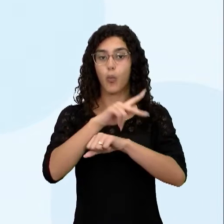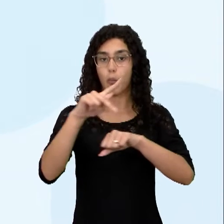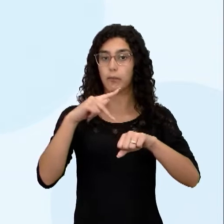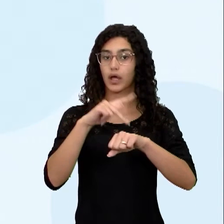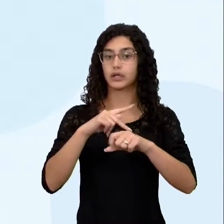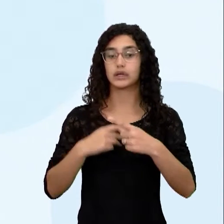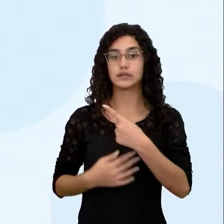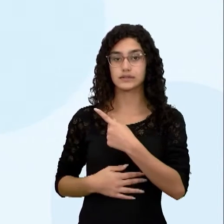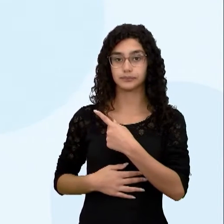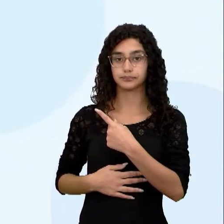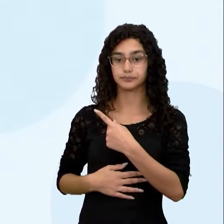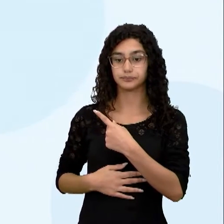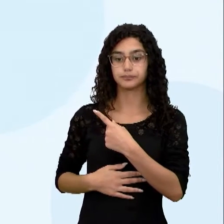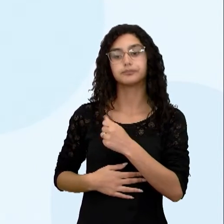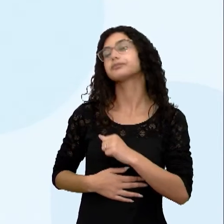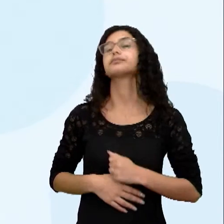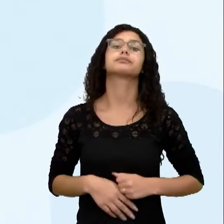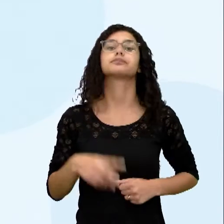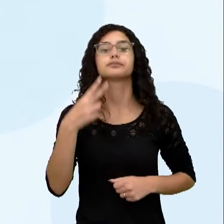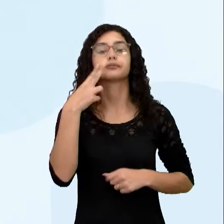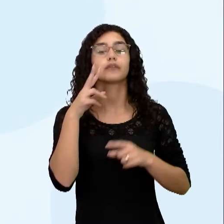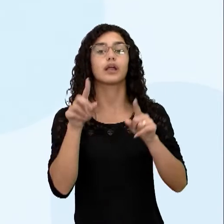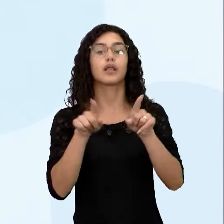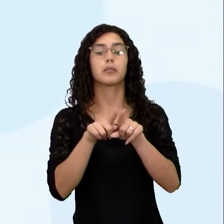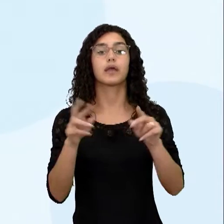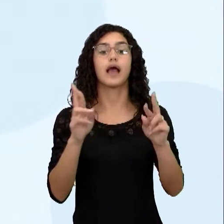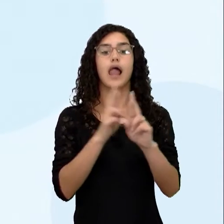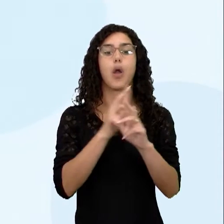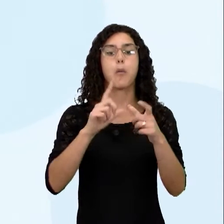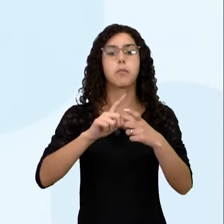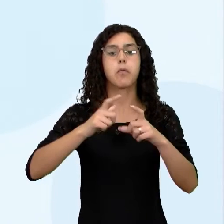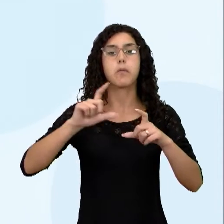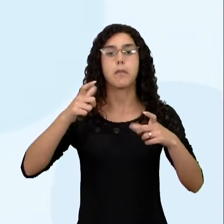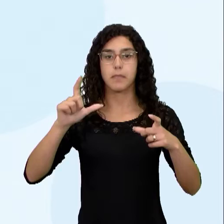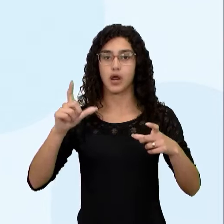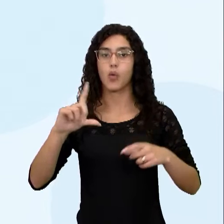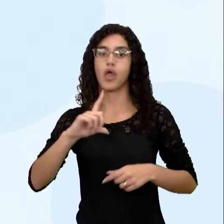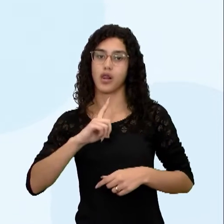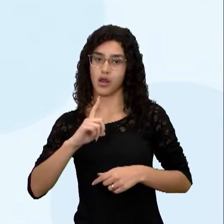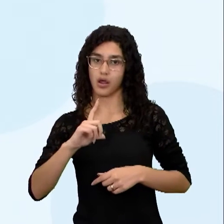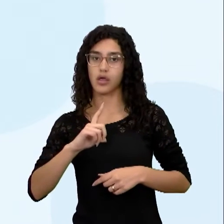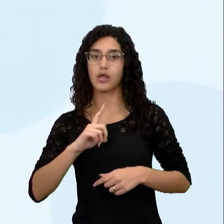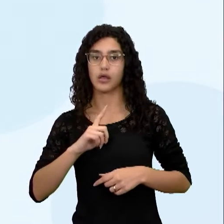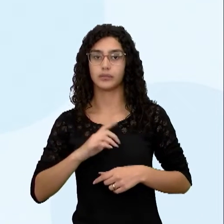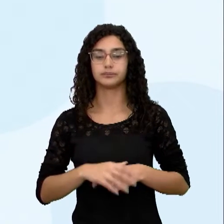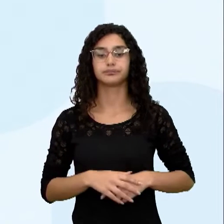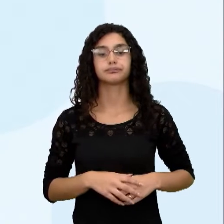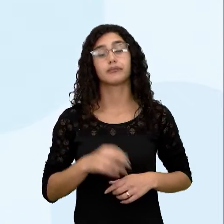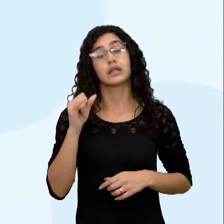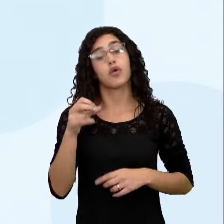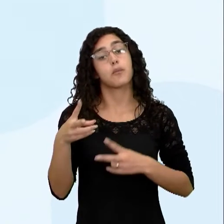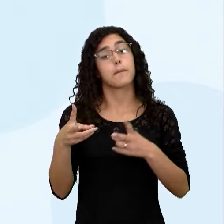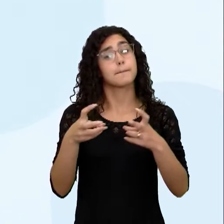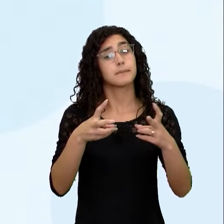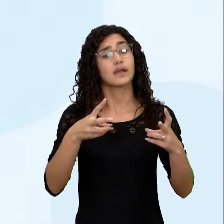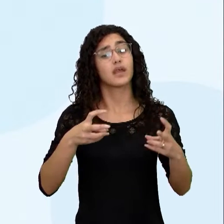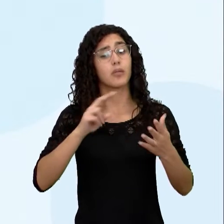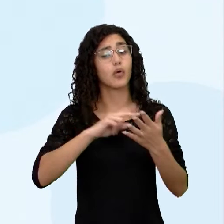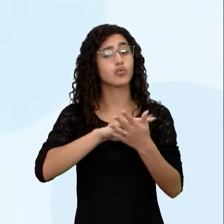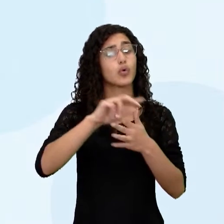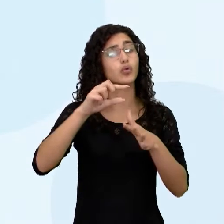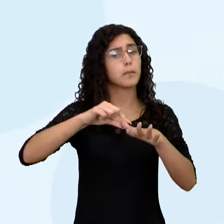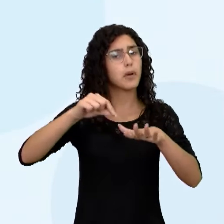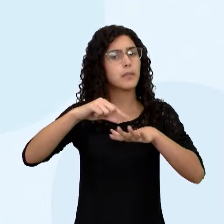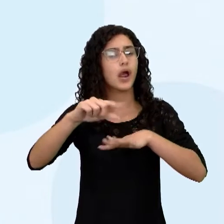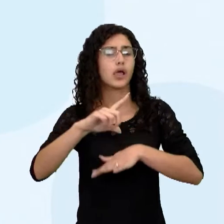né, claramente a relação, né, do tamanho da Oceania, né, se a gente for observar os outros